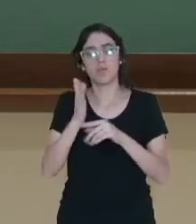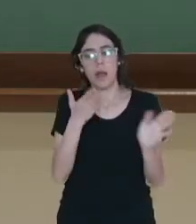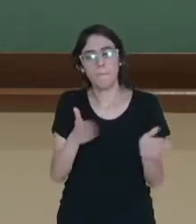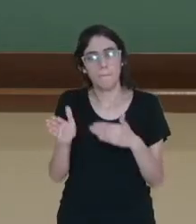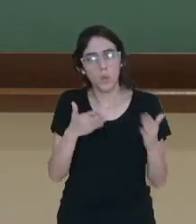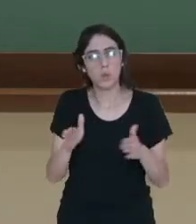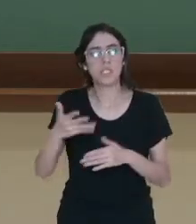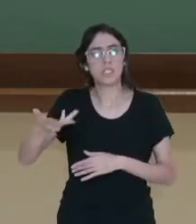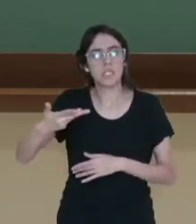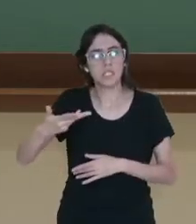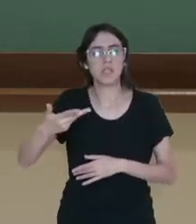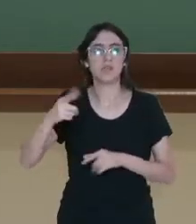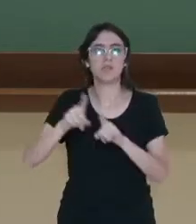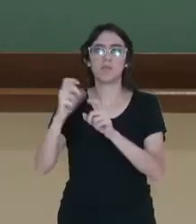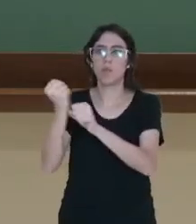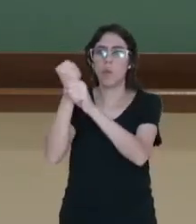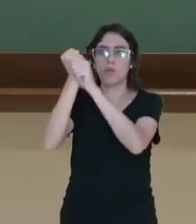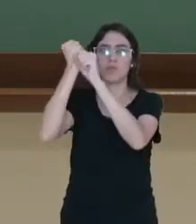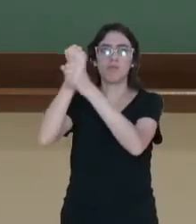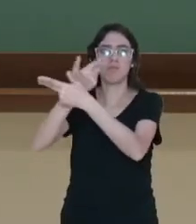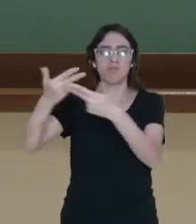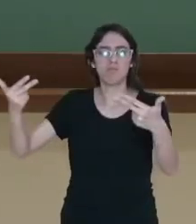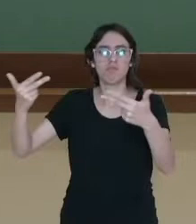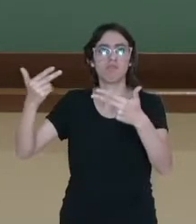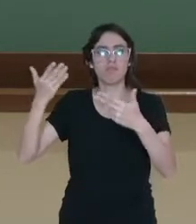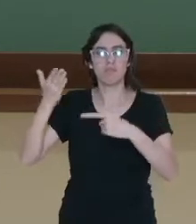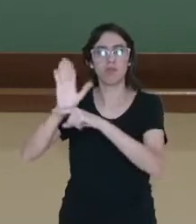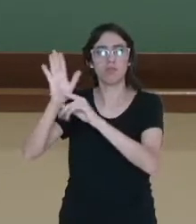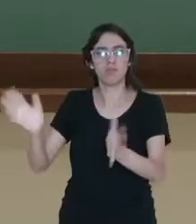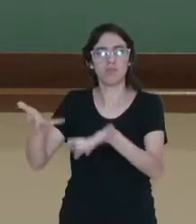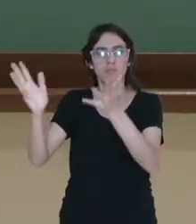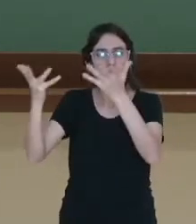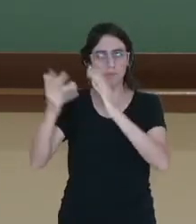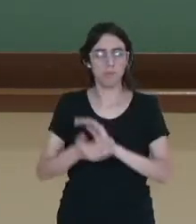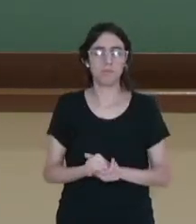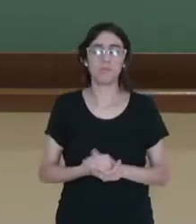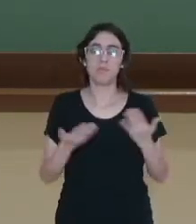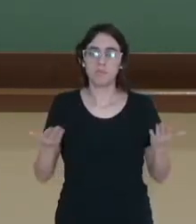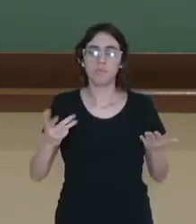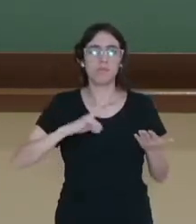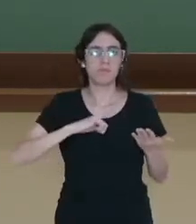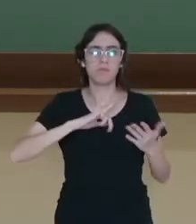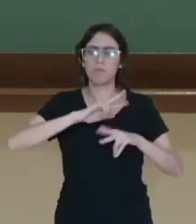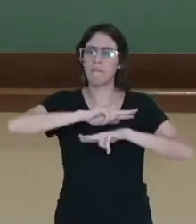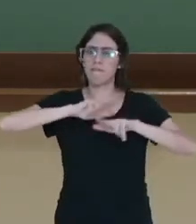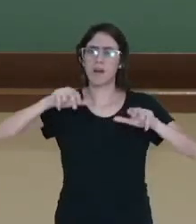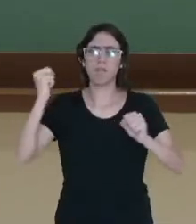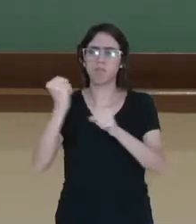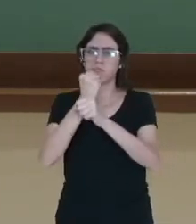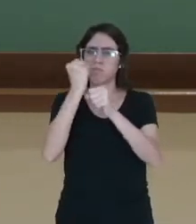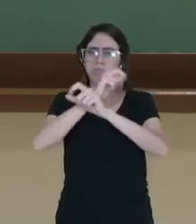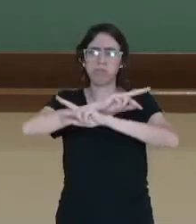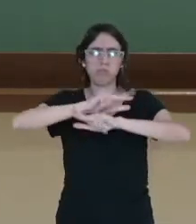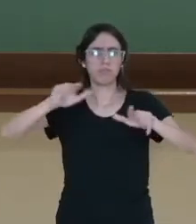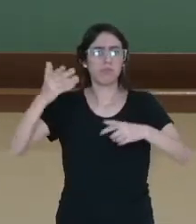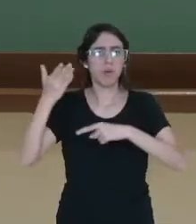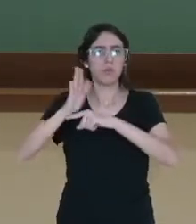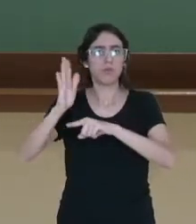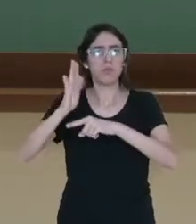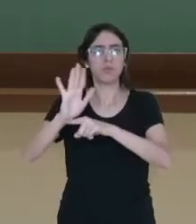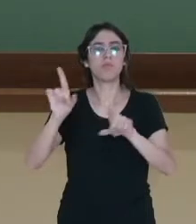a construção civil. Portanto, o país que incentivava aí várias obras acontecendo, contribuindo